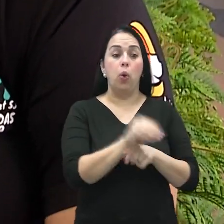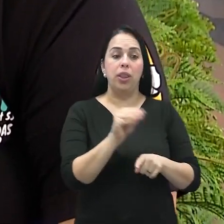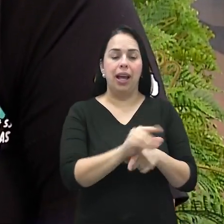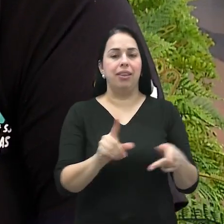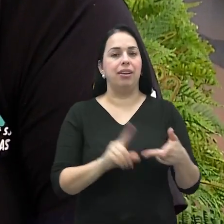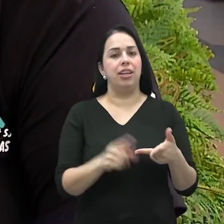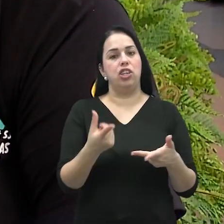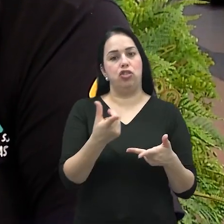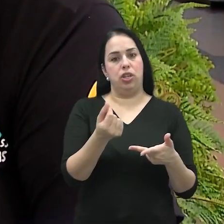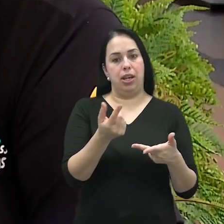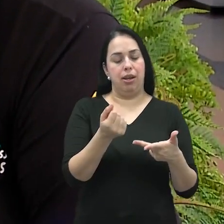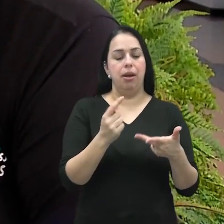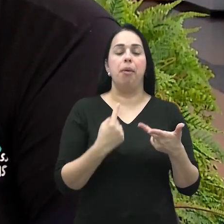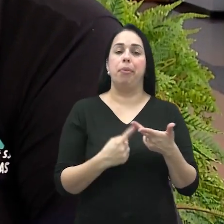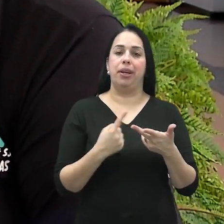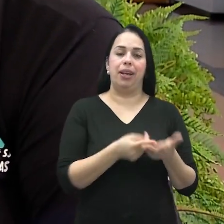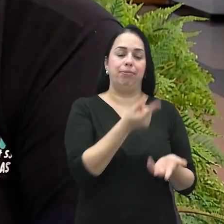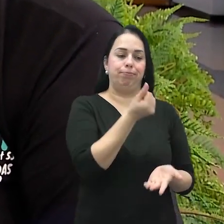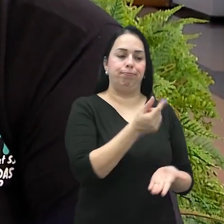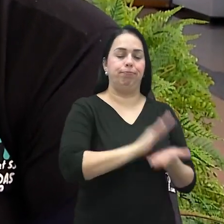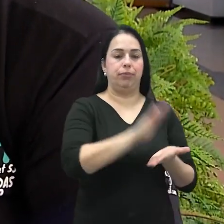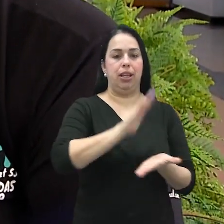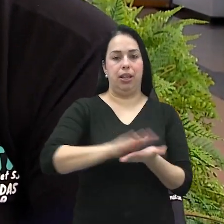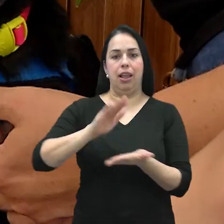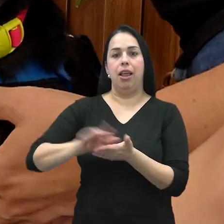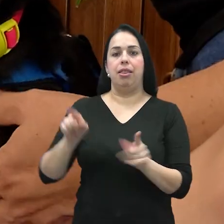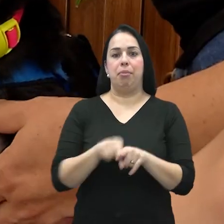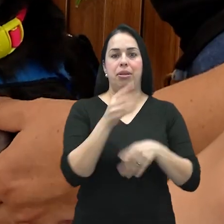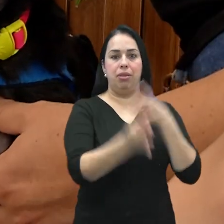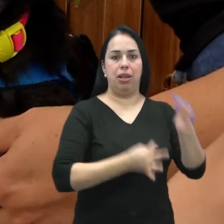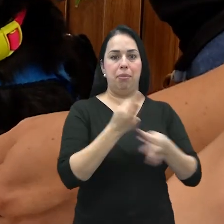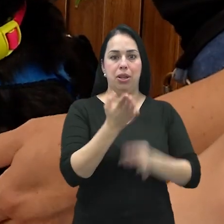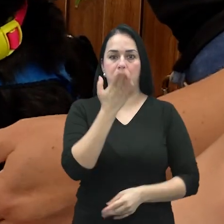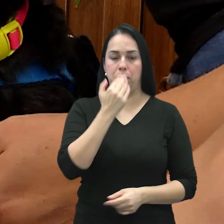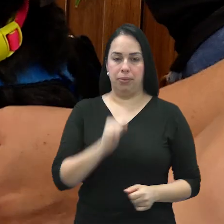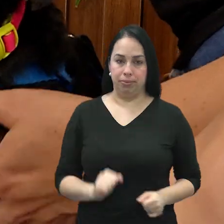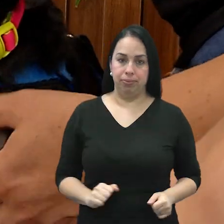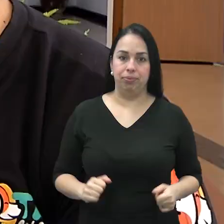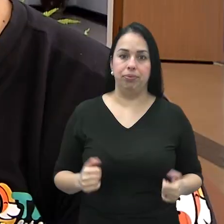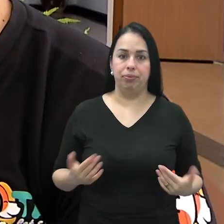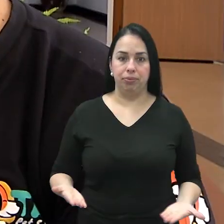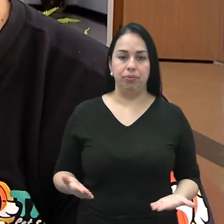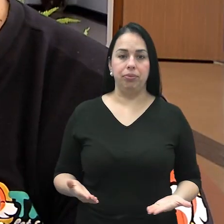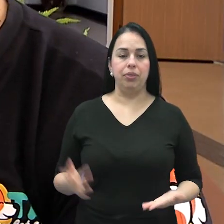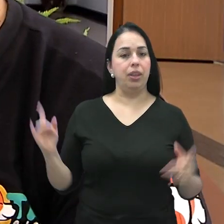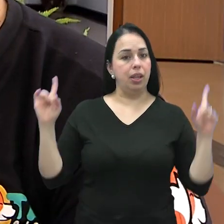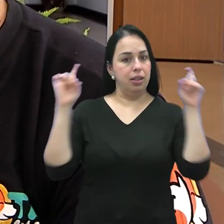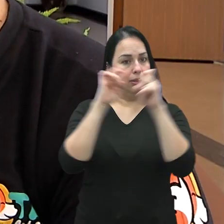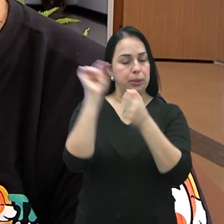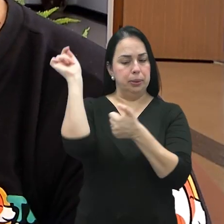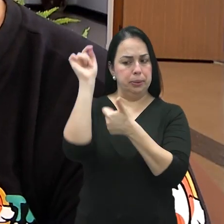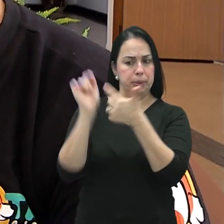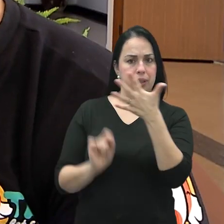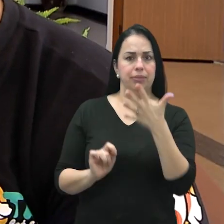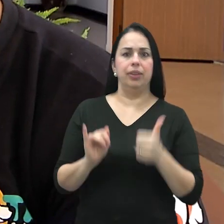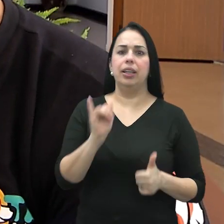e dinheiro para dar conta de todas as despesas com tratamento e alimentação. As dificuldades, elas são inúmeras,